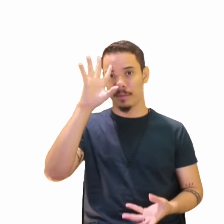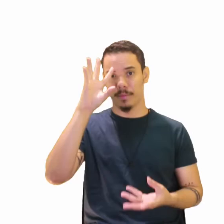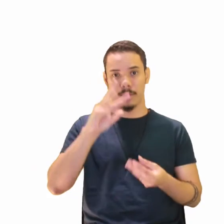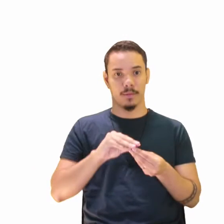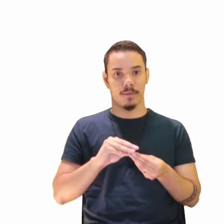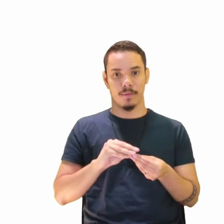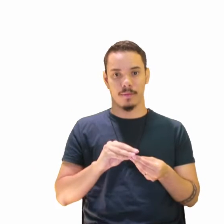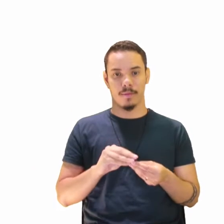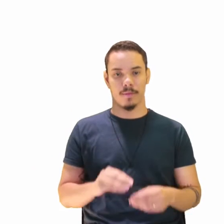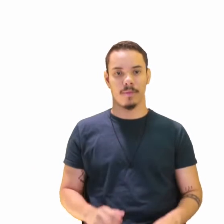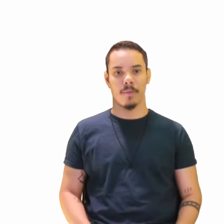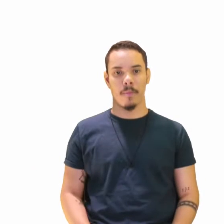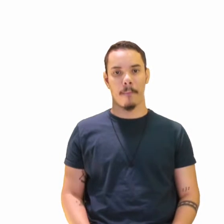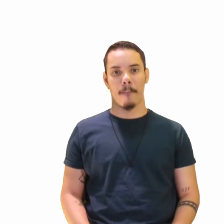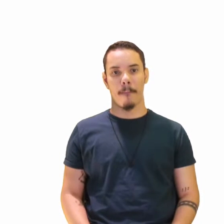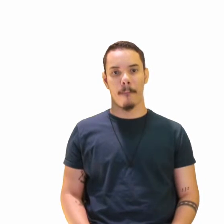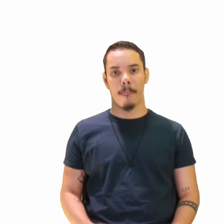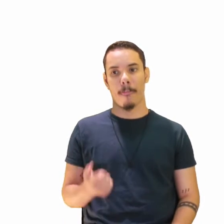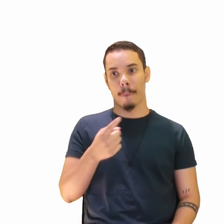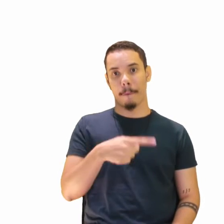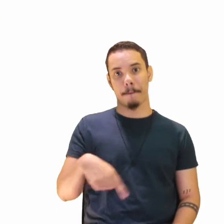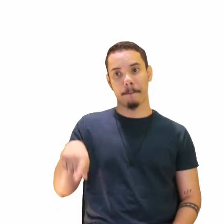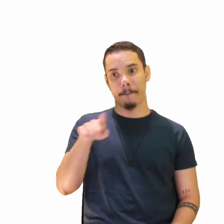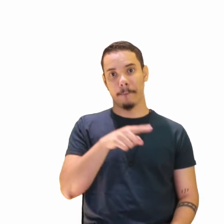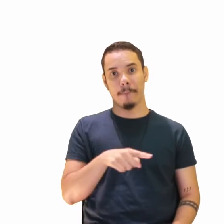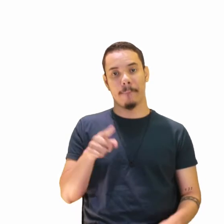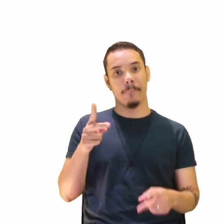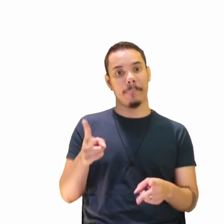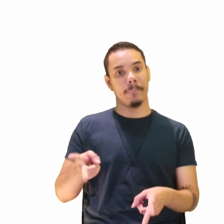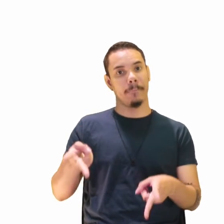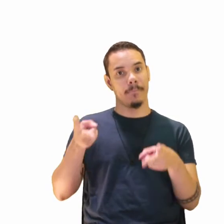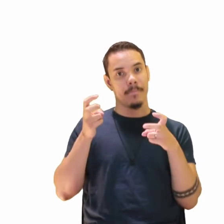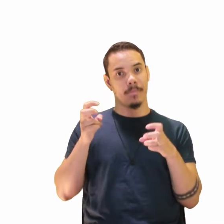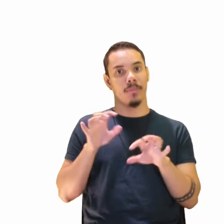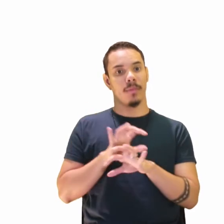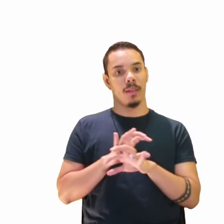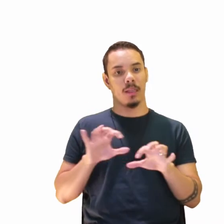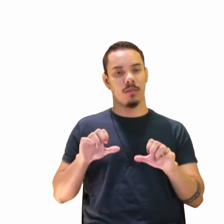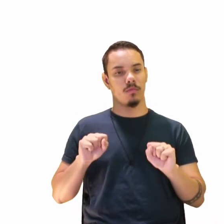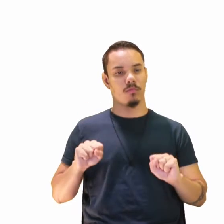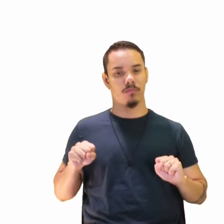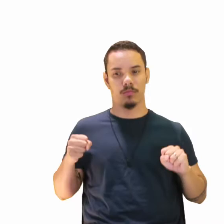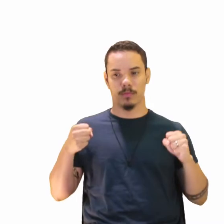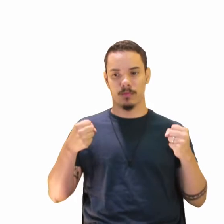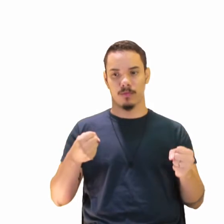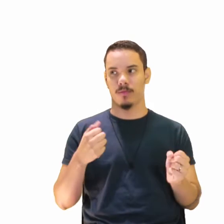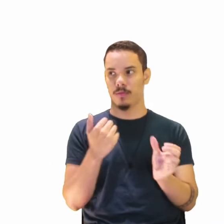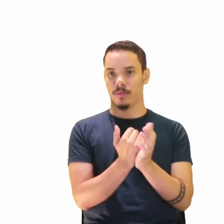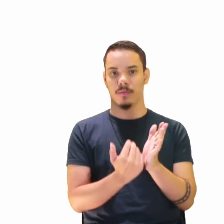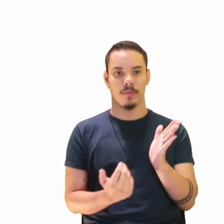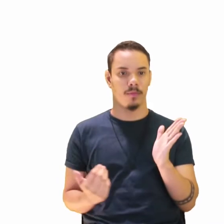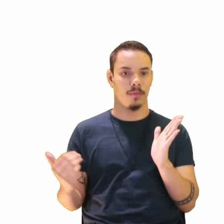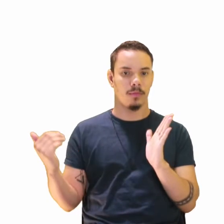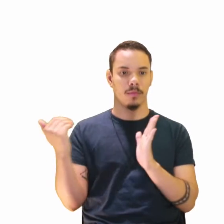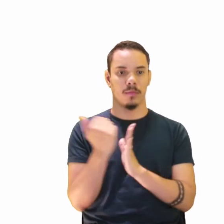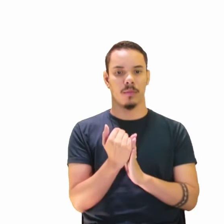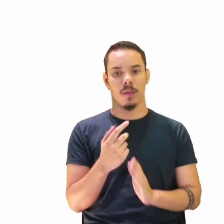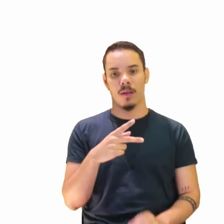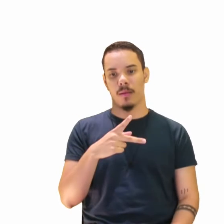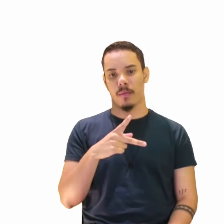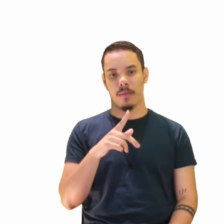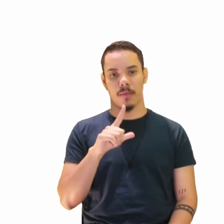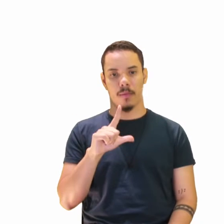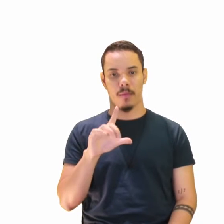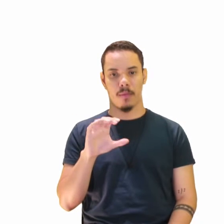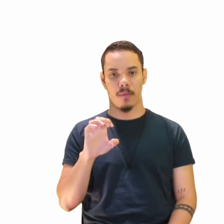amadinha. Então aqui, ó, você percebe essa questão da ênfase, do pleonasmo, tá? Da repetição